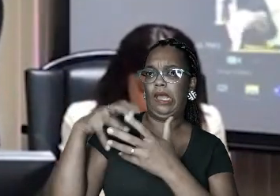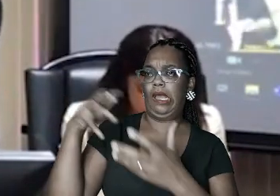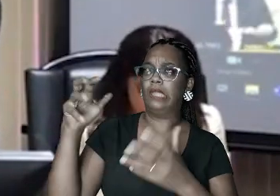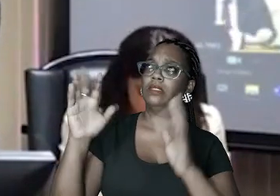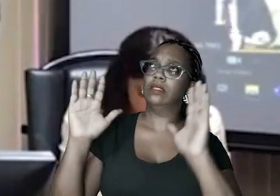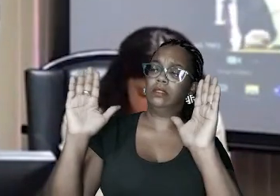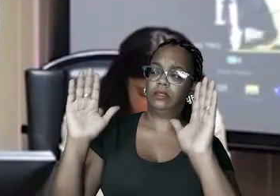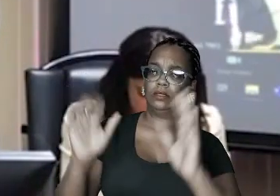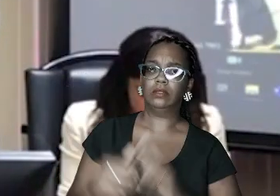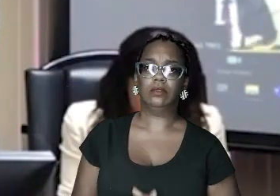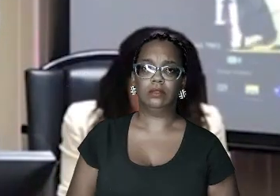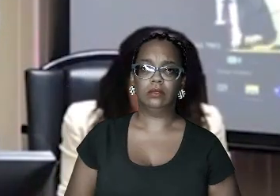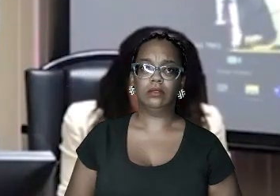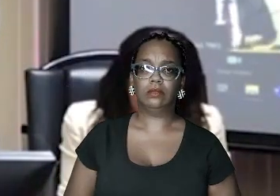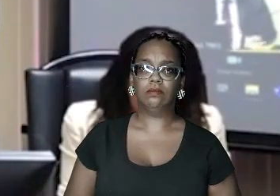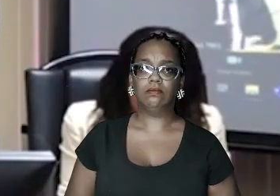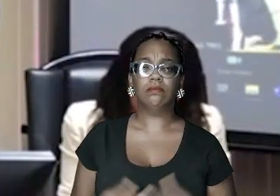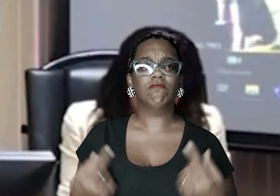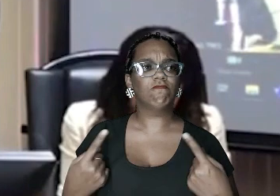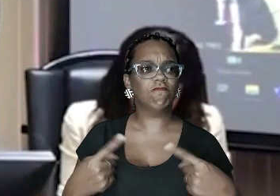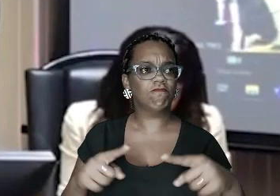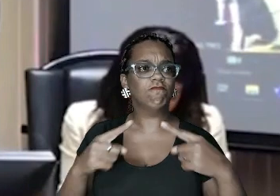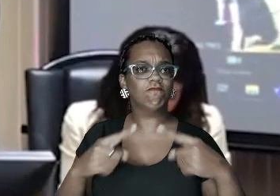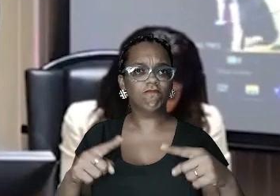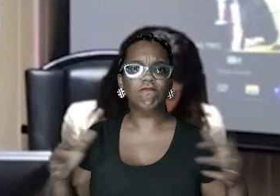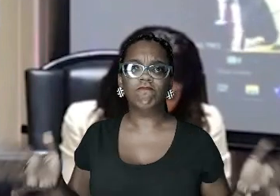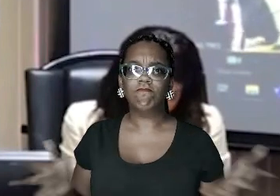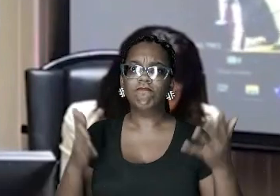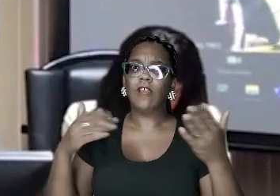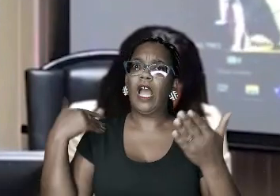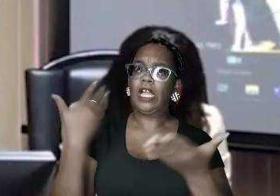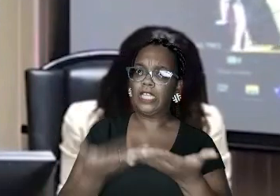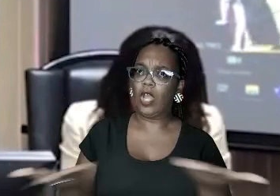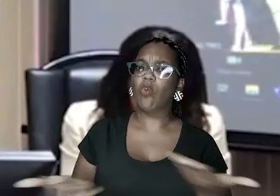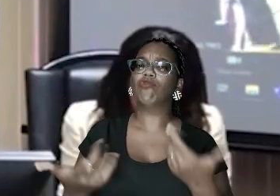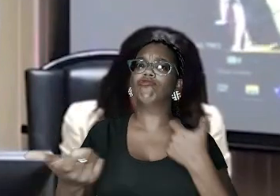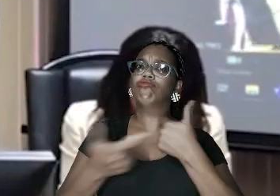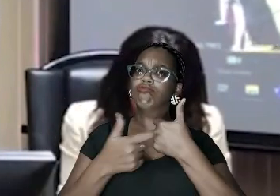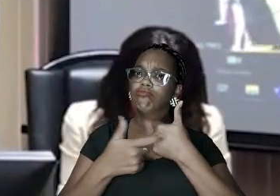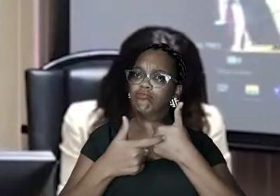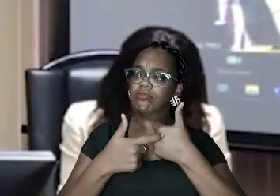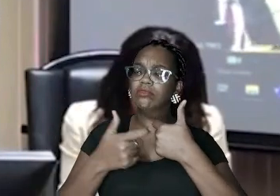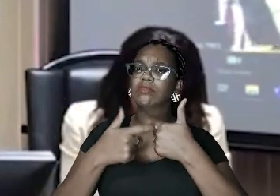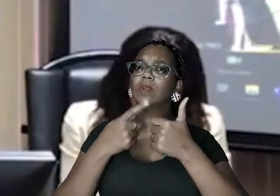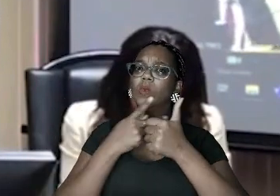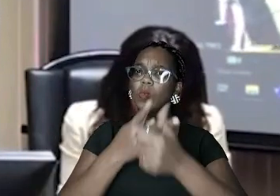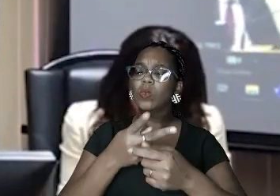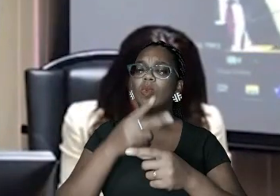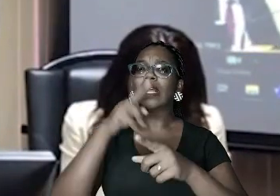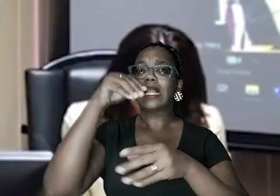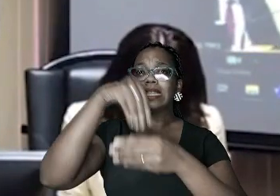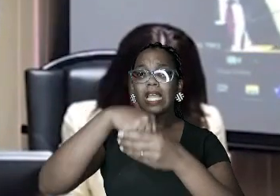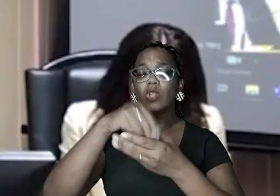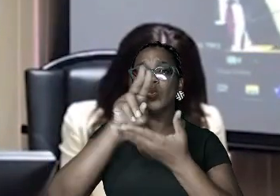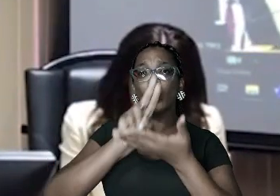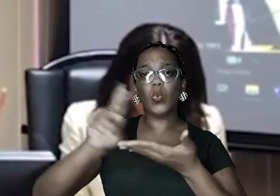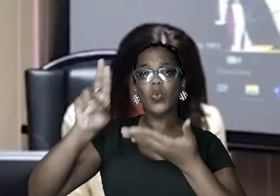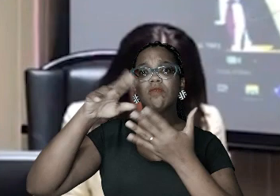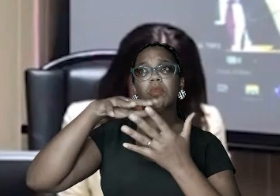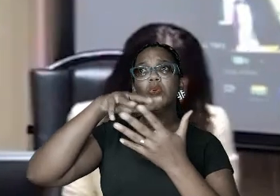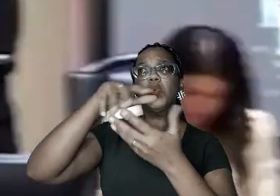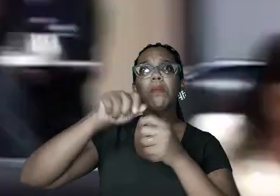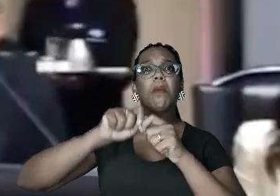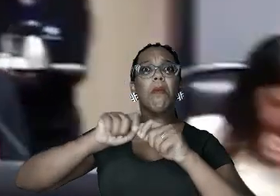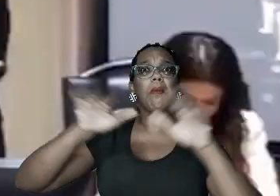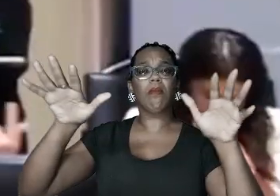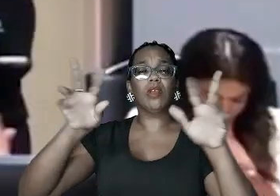poucos anos uma idade avançada ainda bem né e provocava e até hoje tem seguidores não só na sua